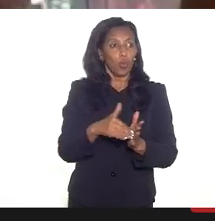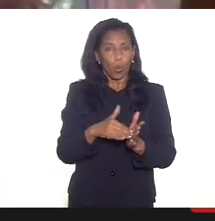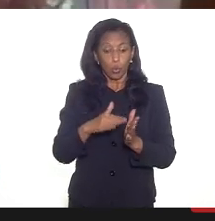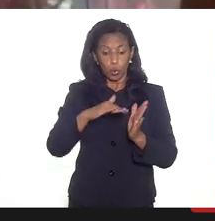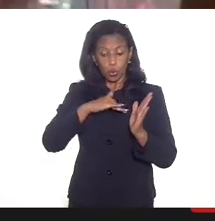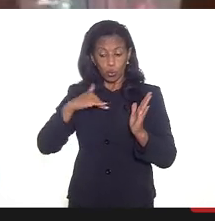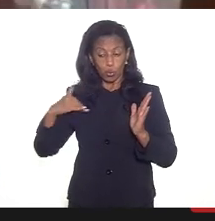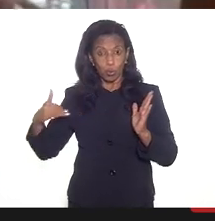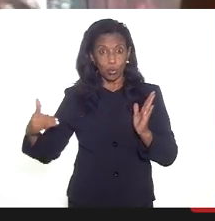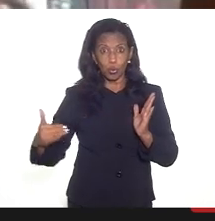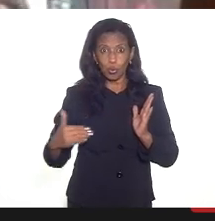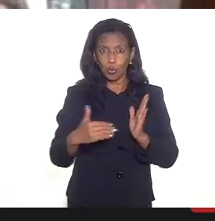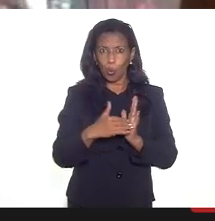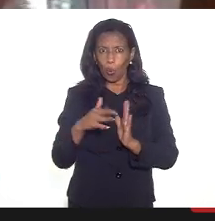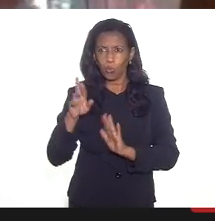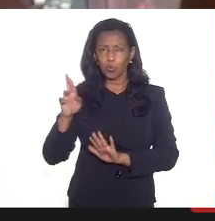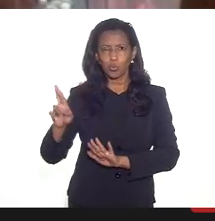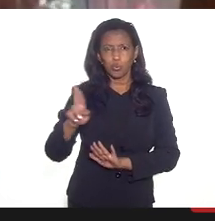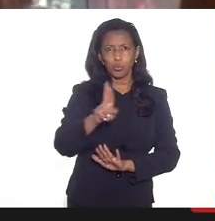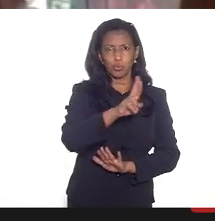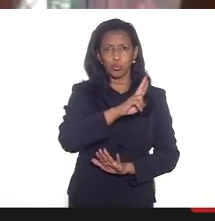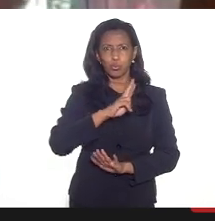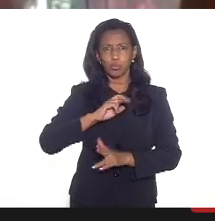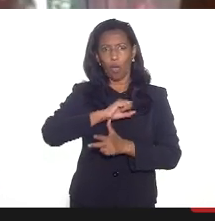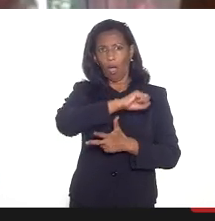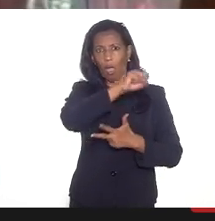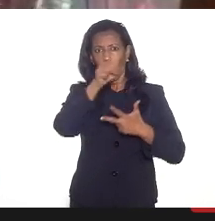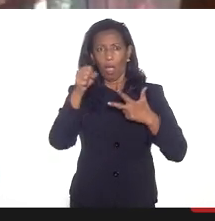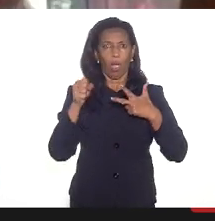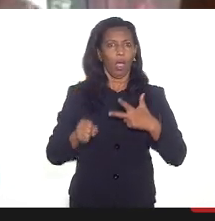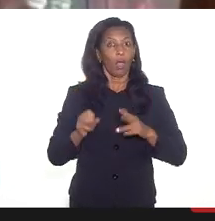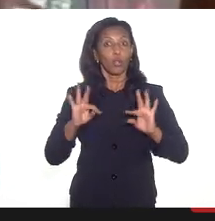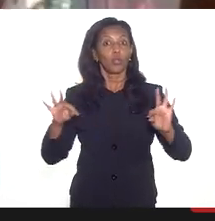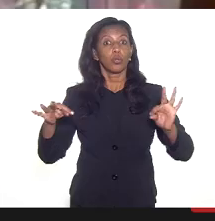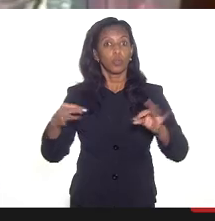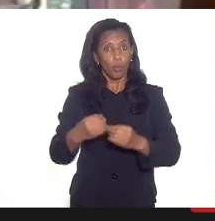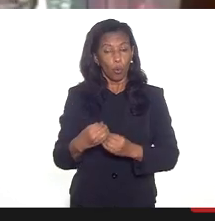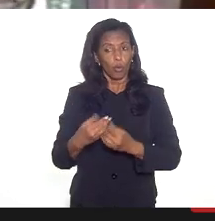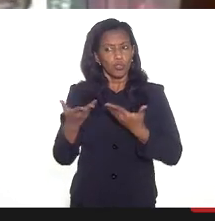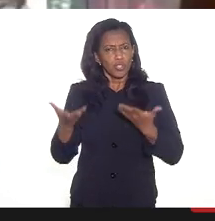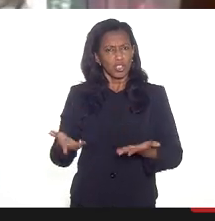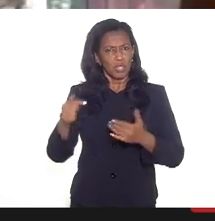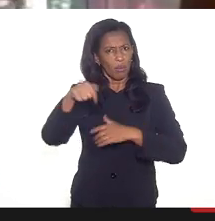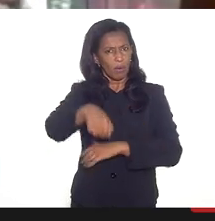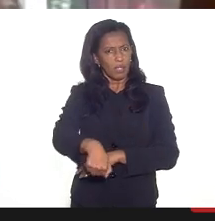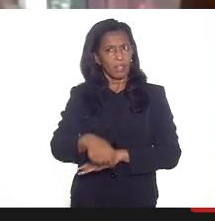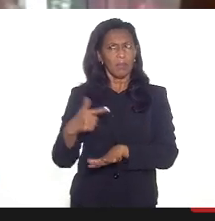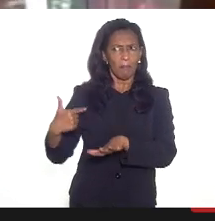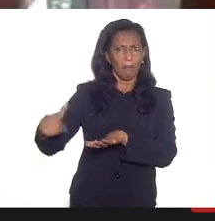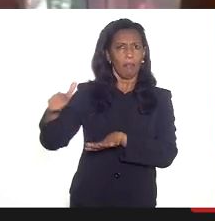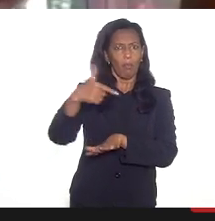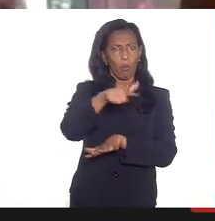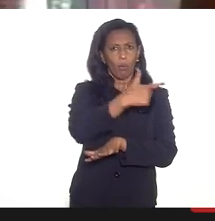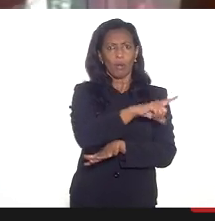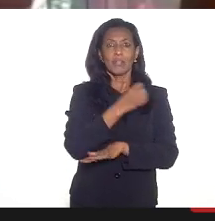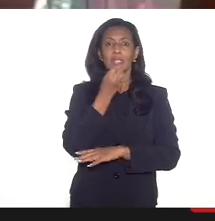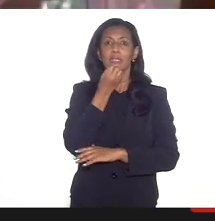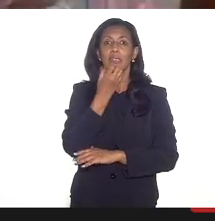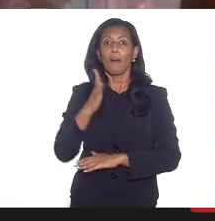digo todos, são de todos os poderes, de todos que aqui estão e mais tantos outros, sem uma